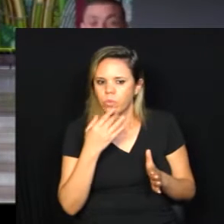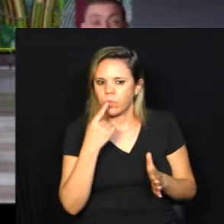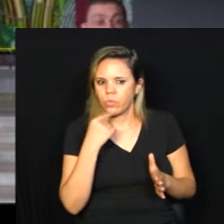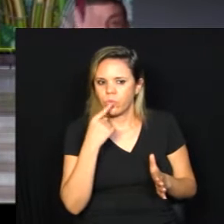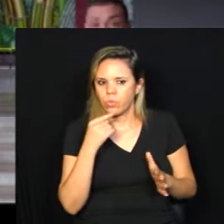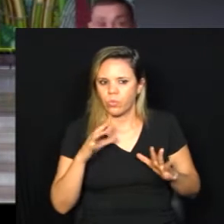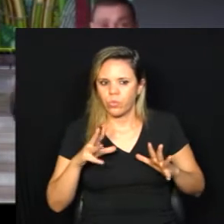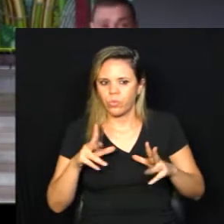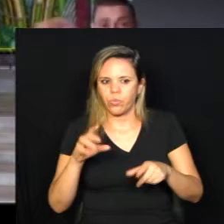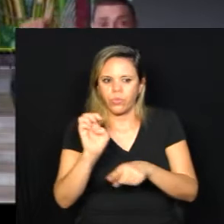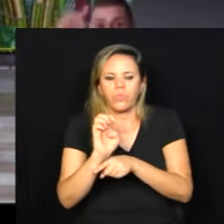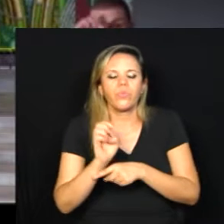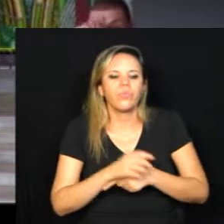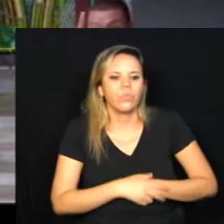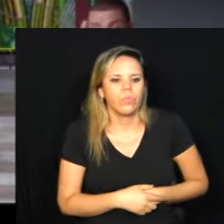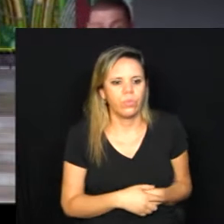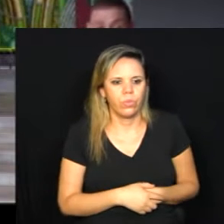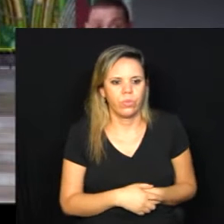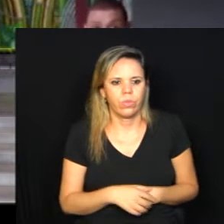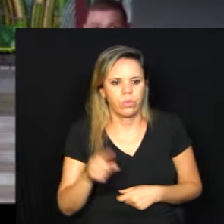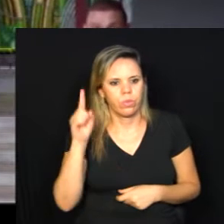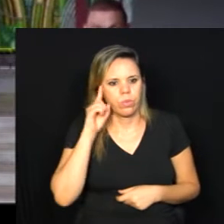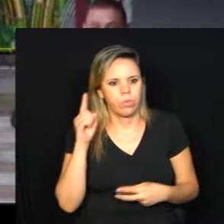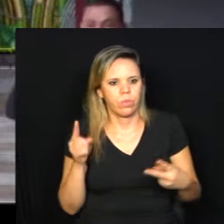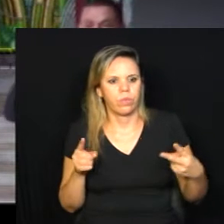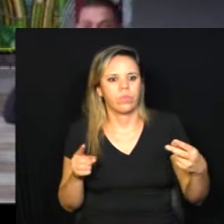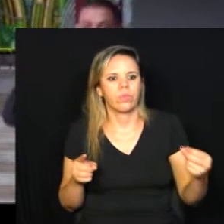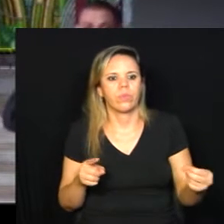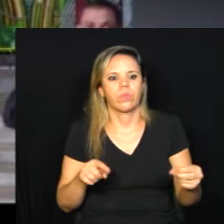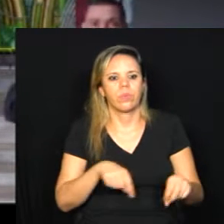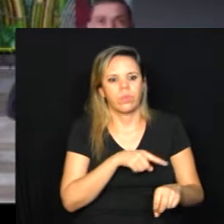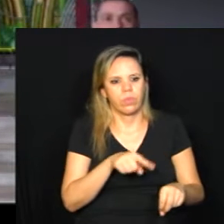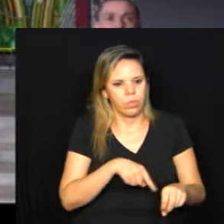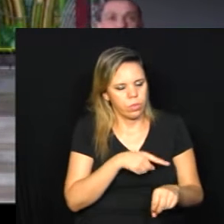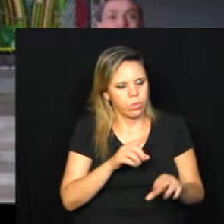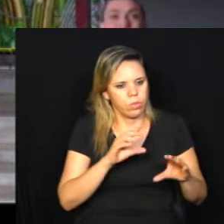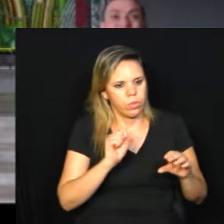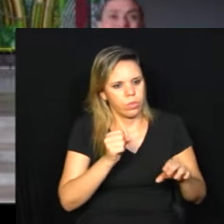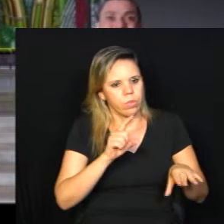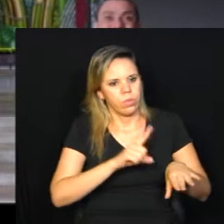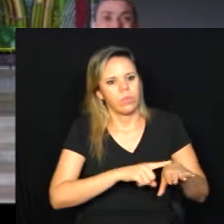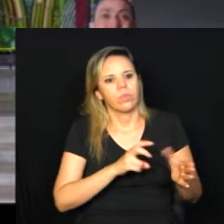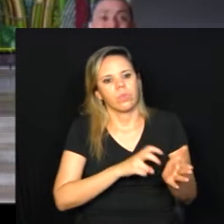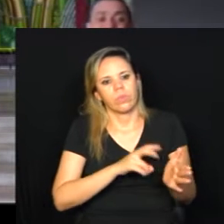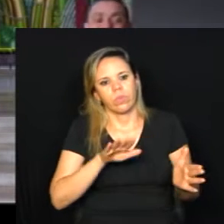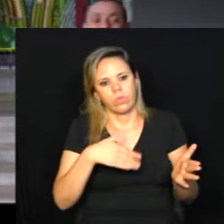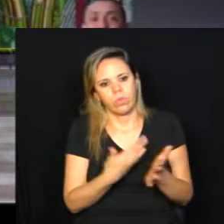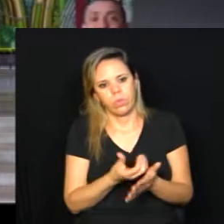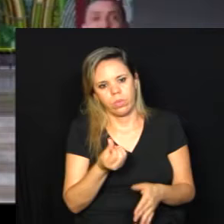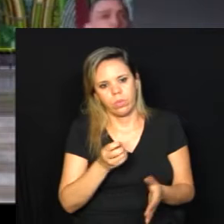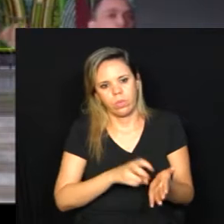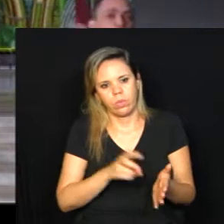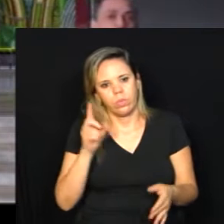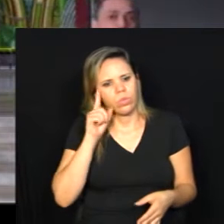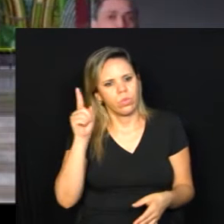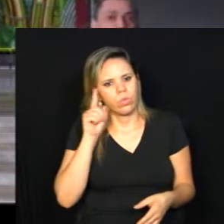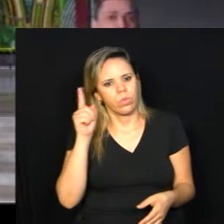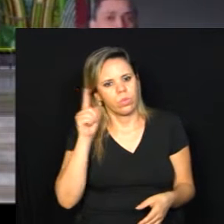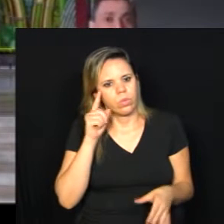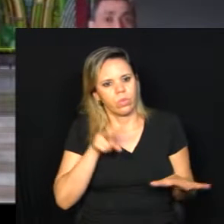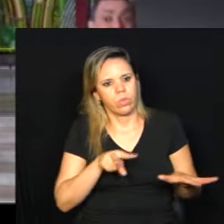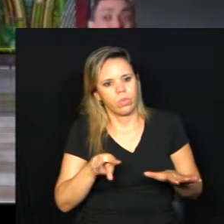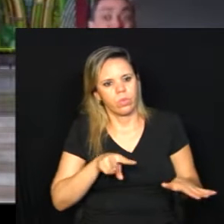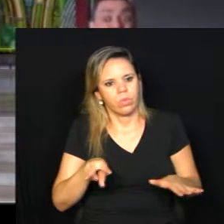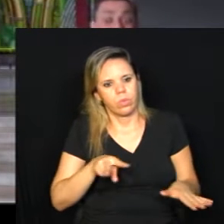em todo o estado, entre 20 horas, entre 8 da noite e 6 da manhã, todos os dias da